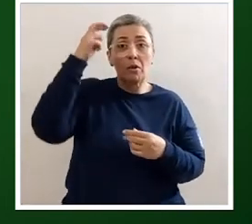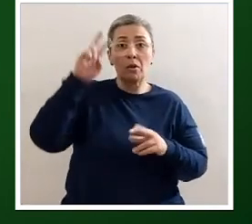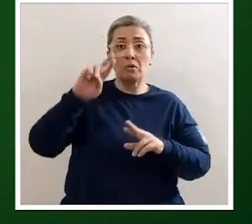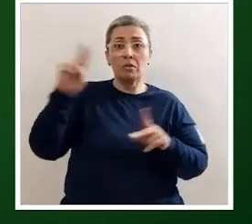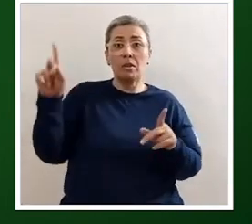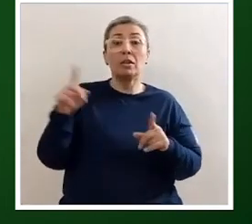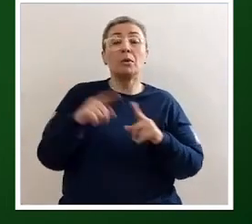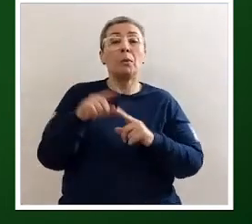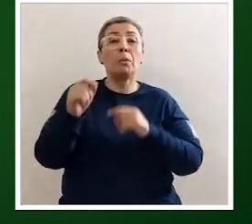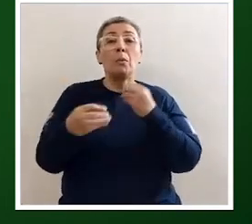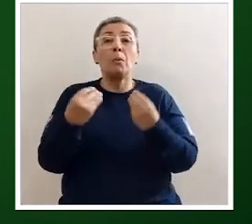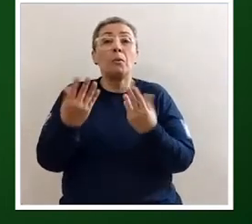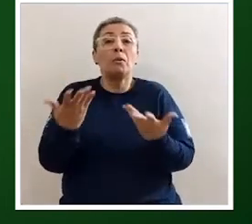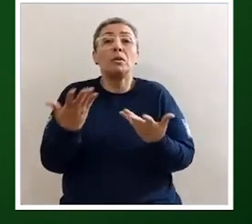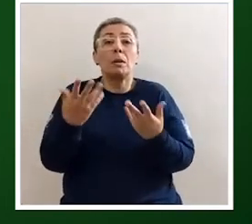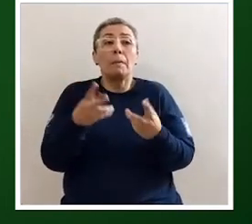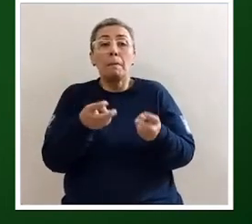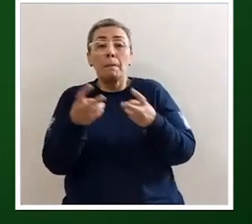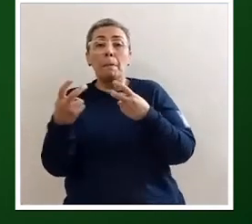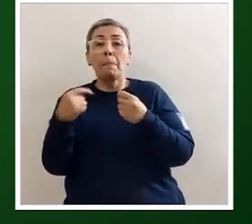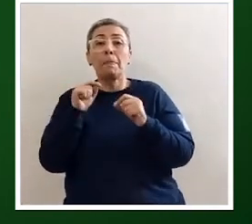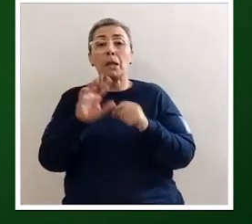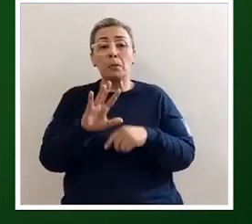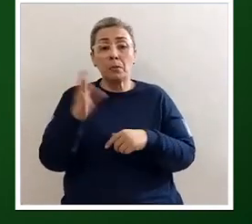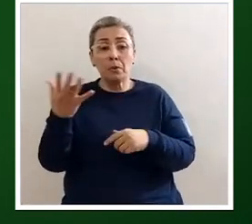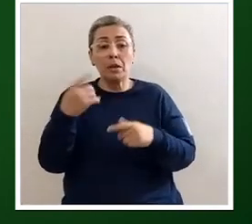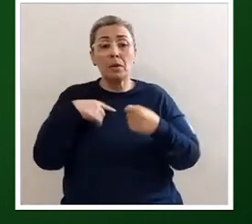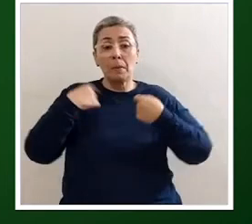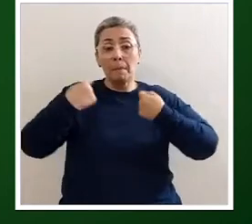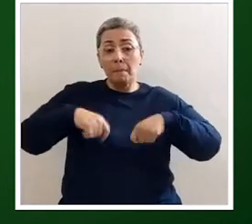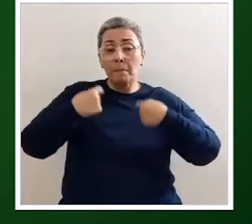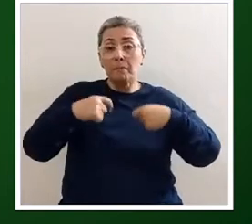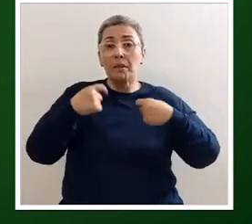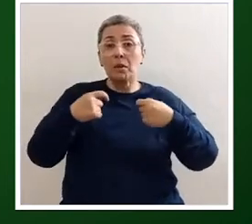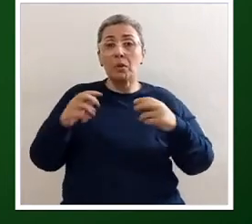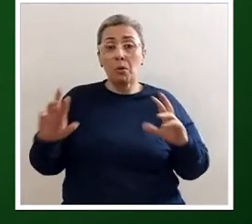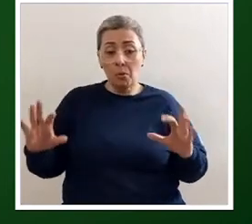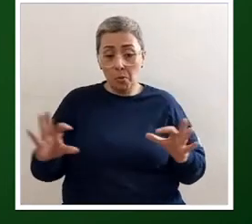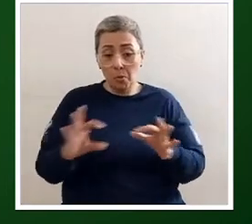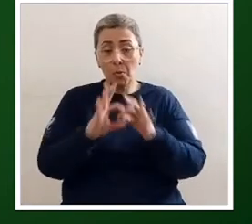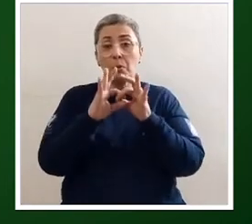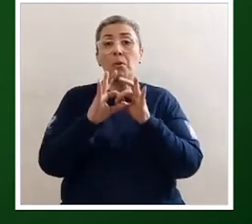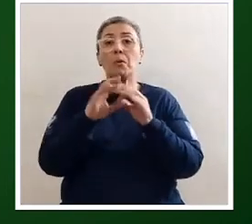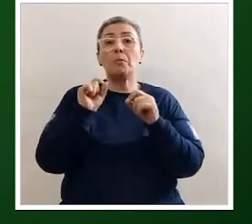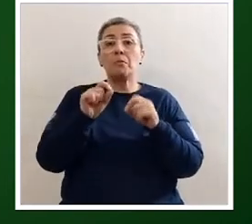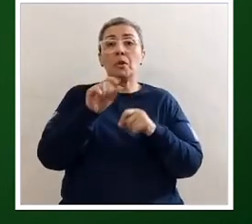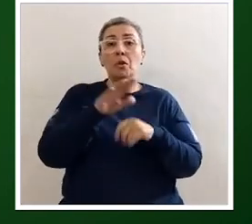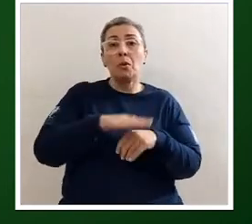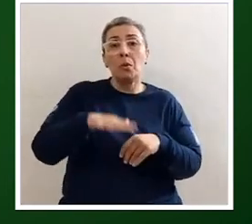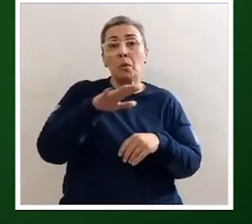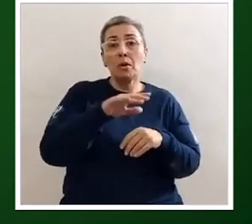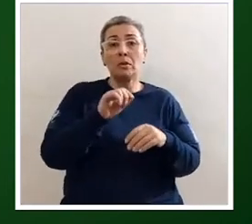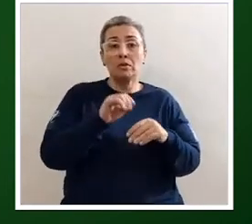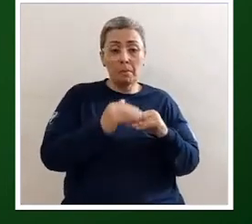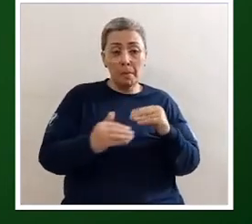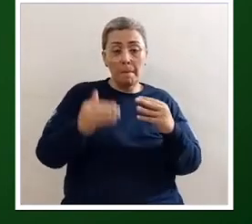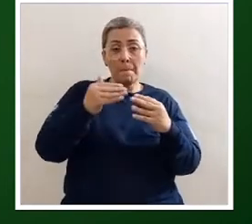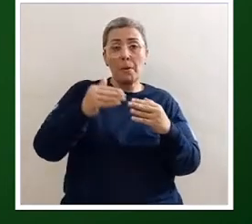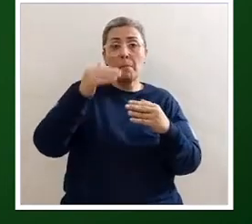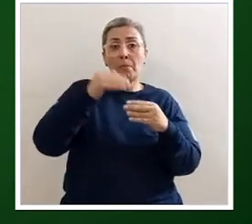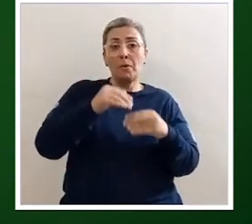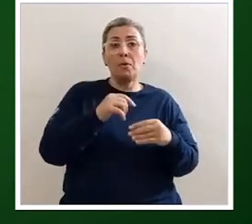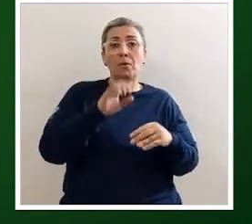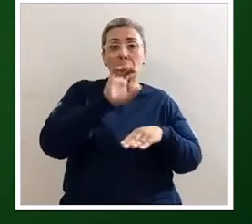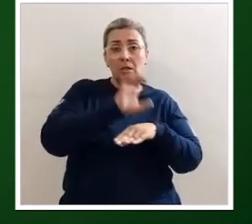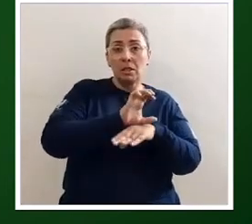Então como é que você vê essa situação da necessária integração entre as esferas de governo né